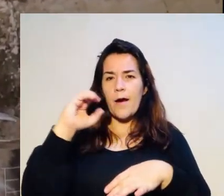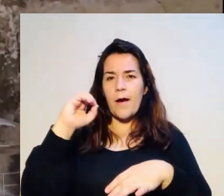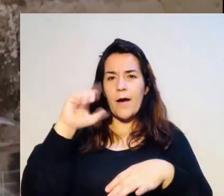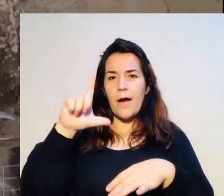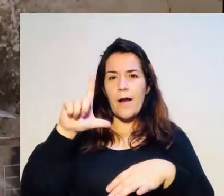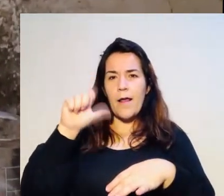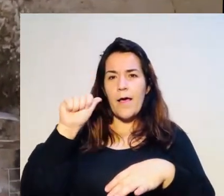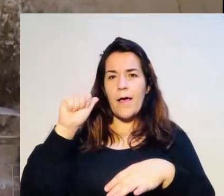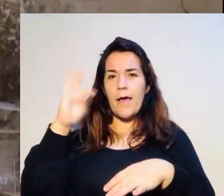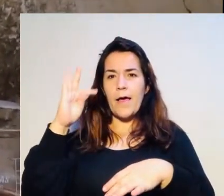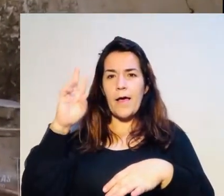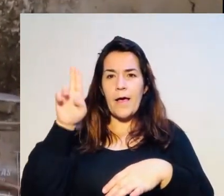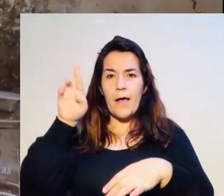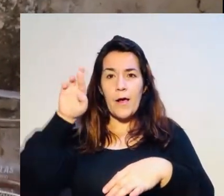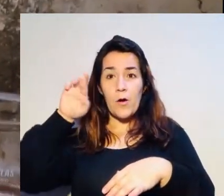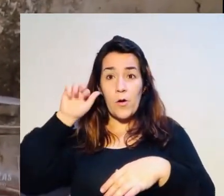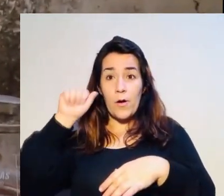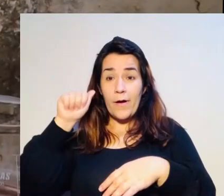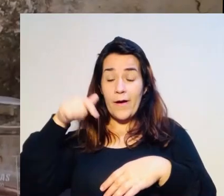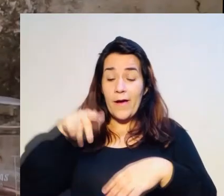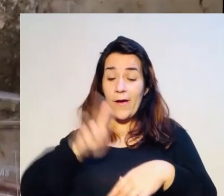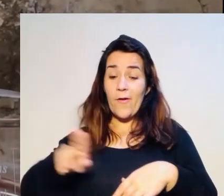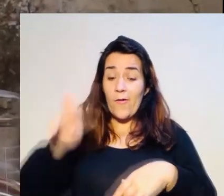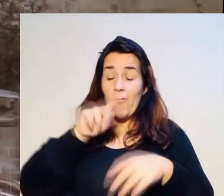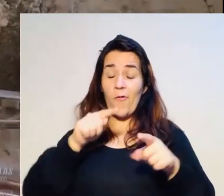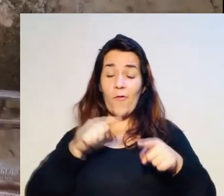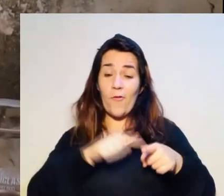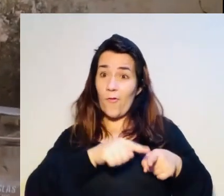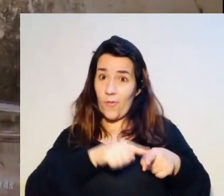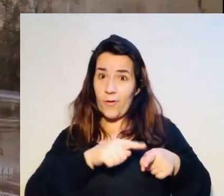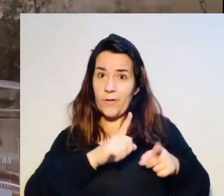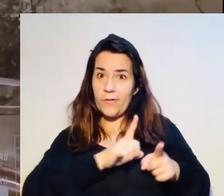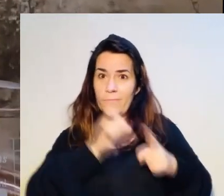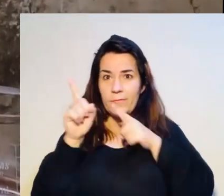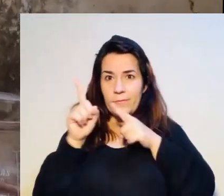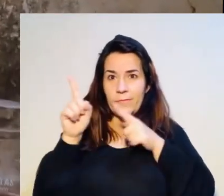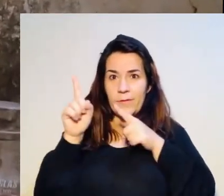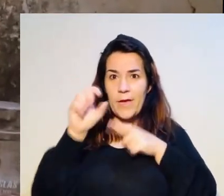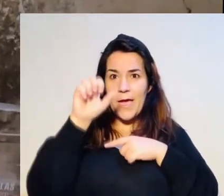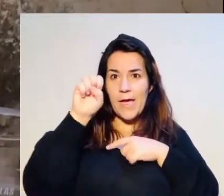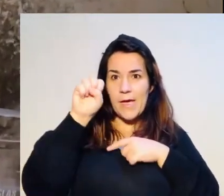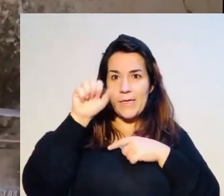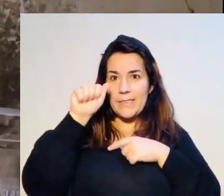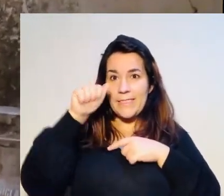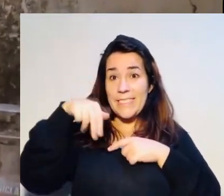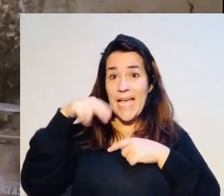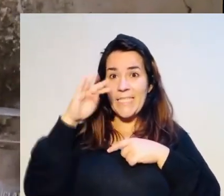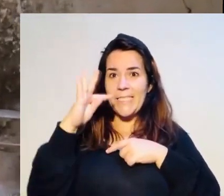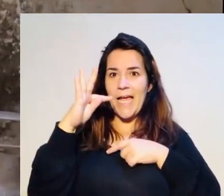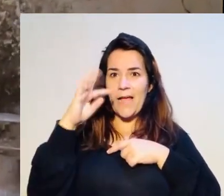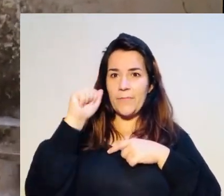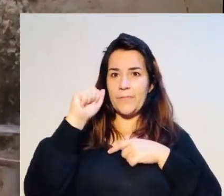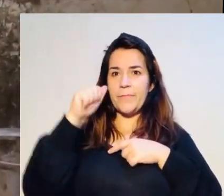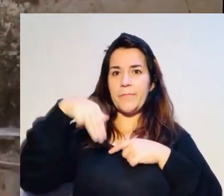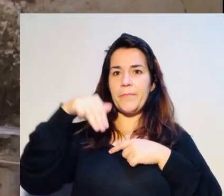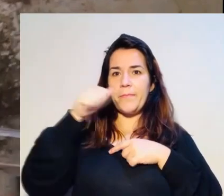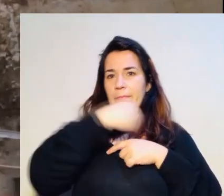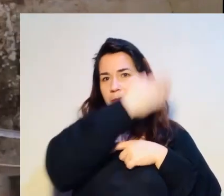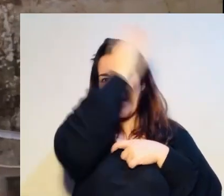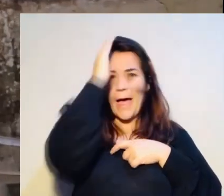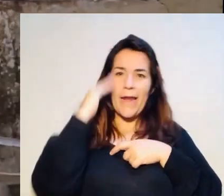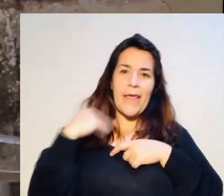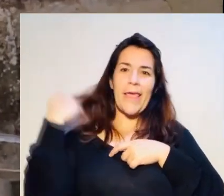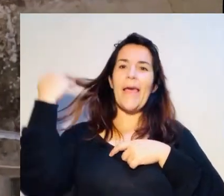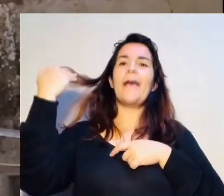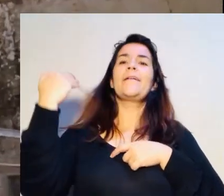erva fresca, que no caso aqui é a Santa Maria, que nasce a rodo no quintal de Dona Marina.